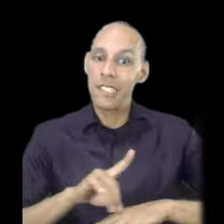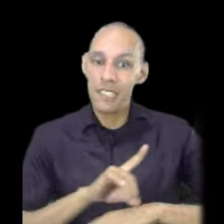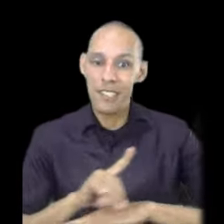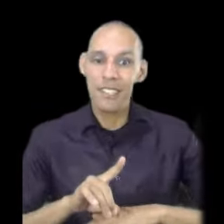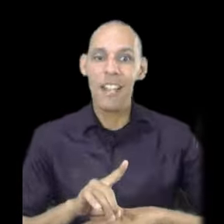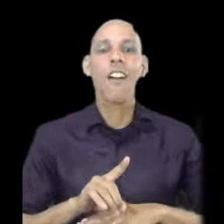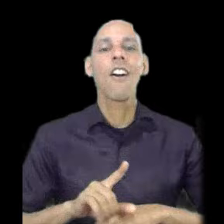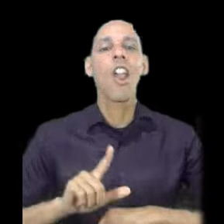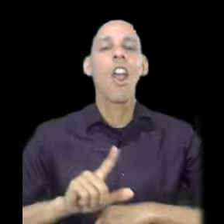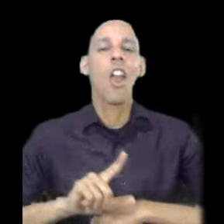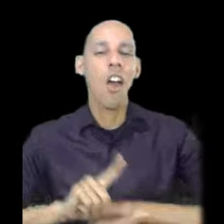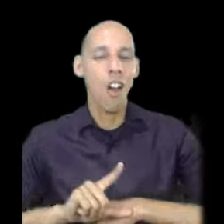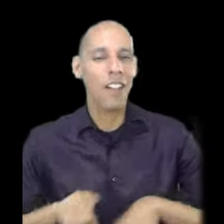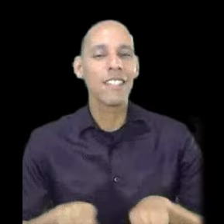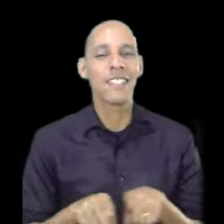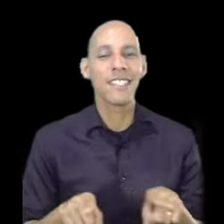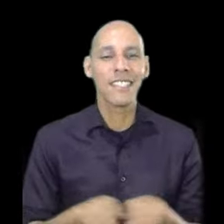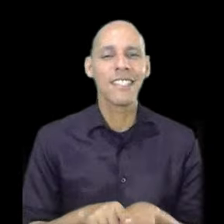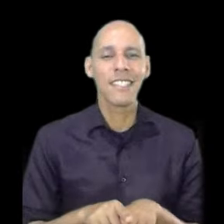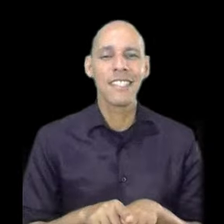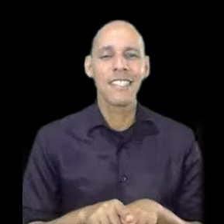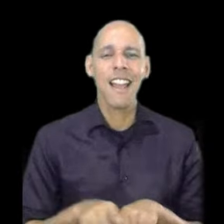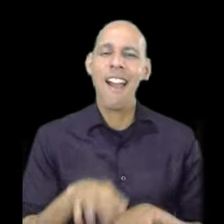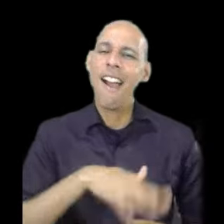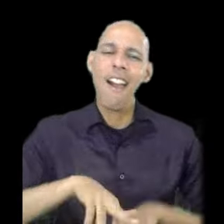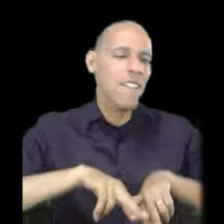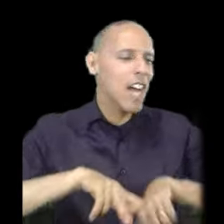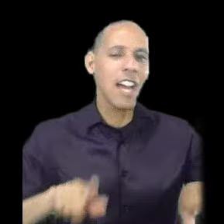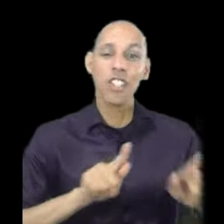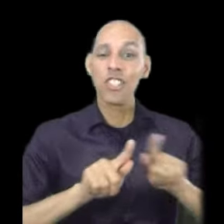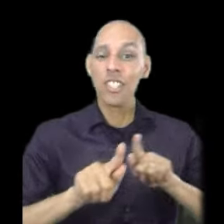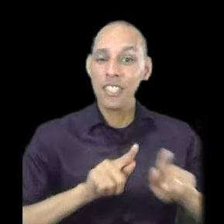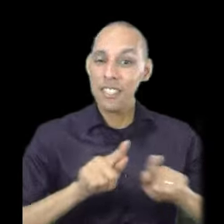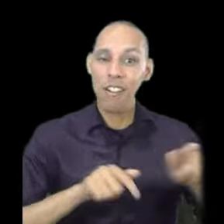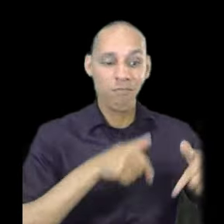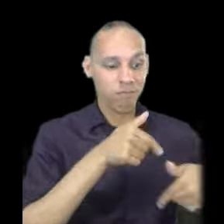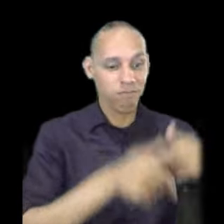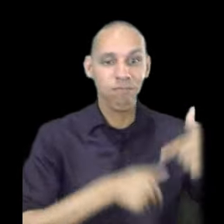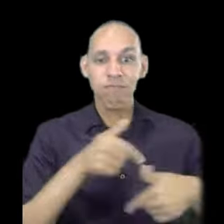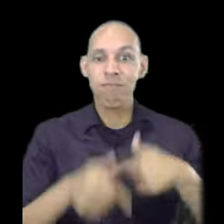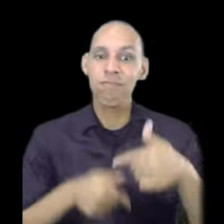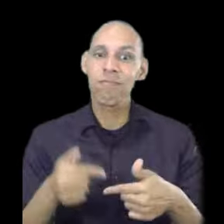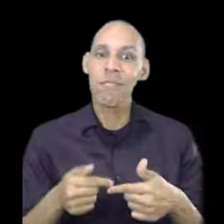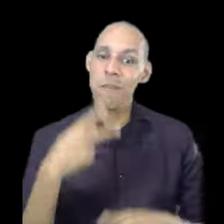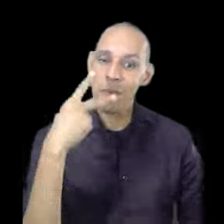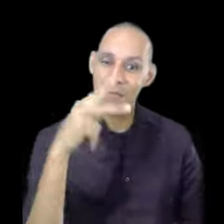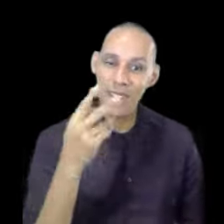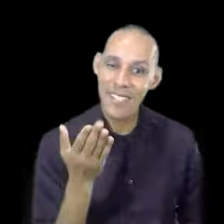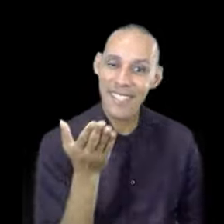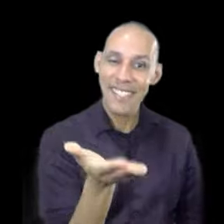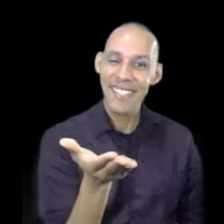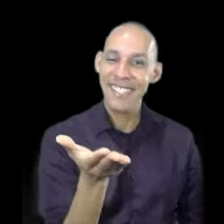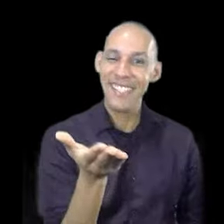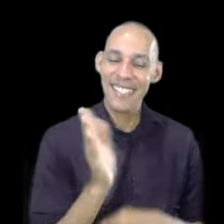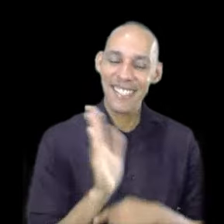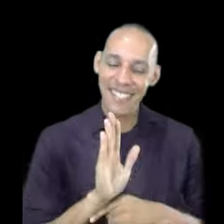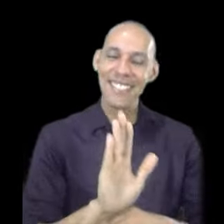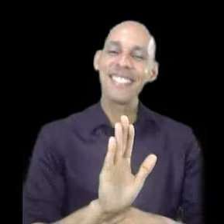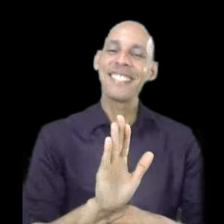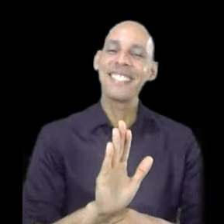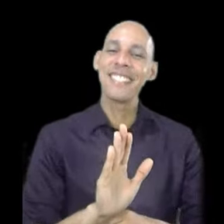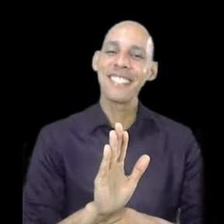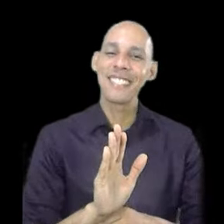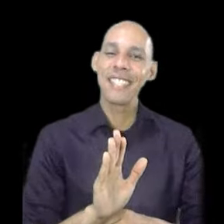nós teremos ali todas as áreas de gestão sendo trabalhadas para você e para te ajudar a atrair o